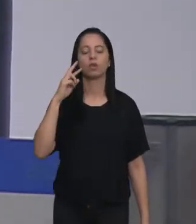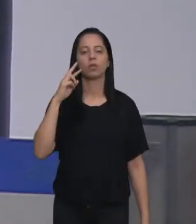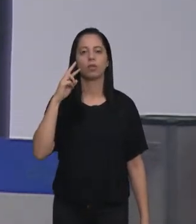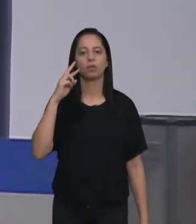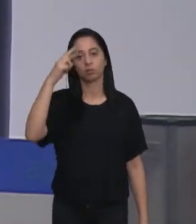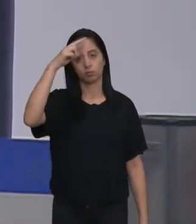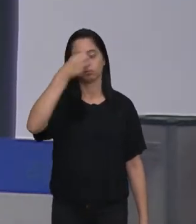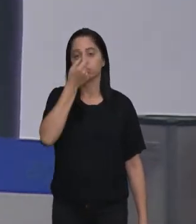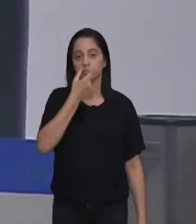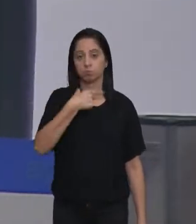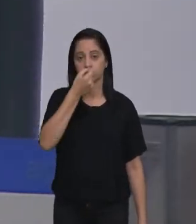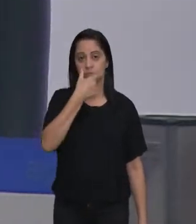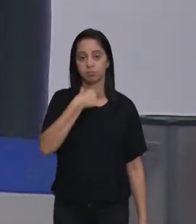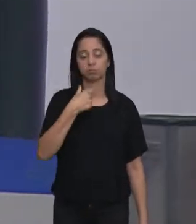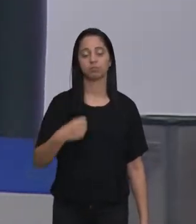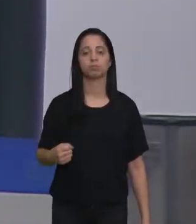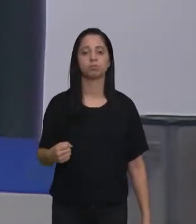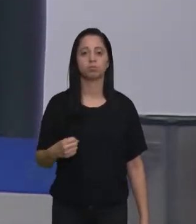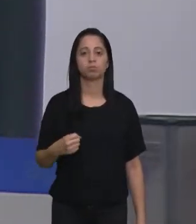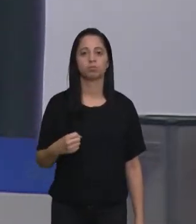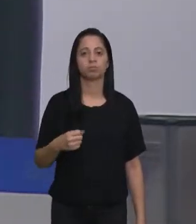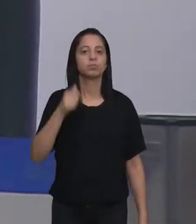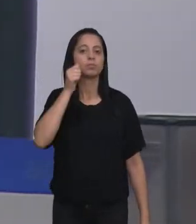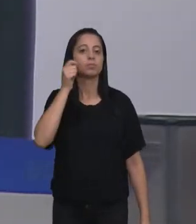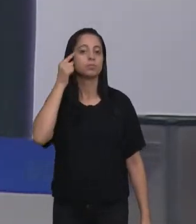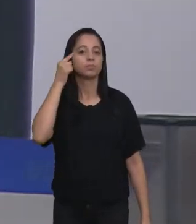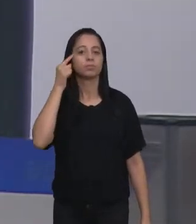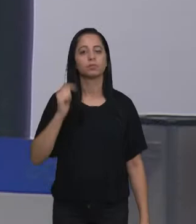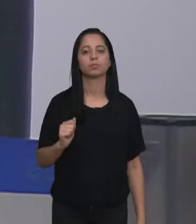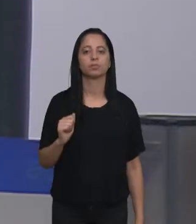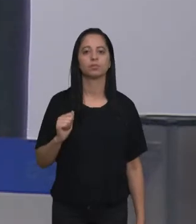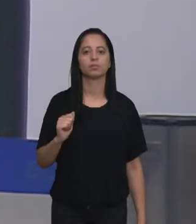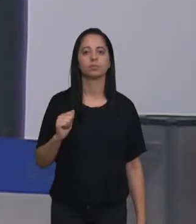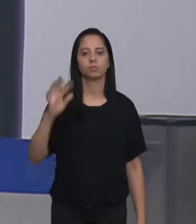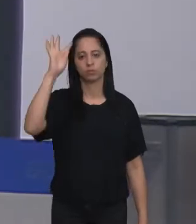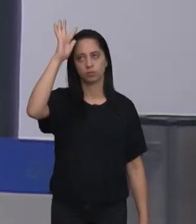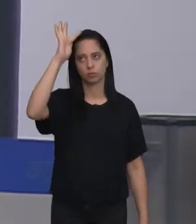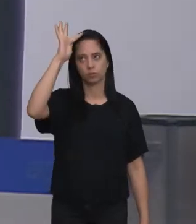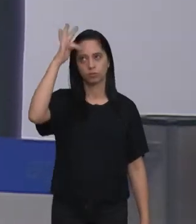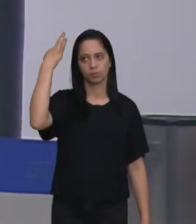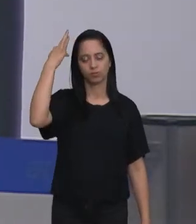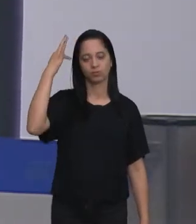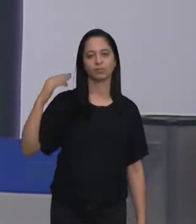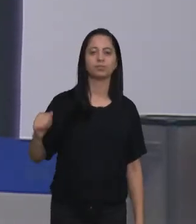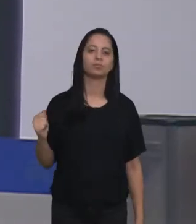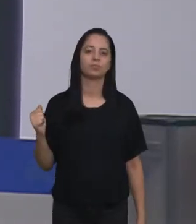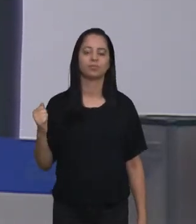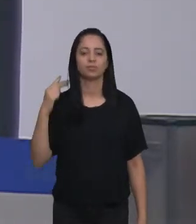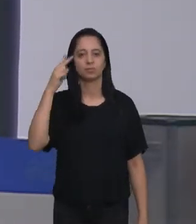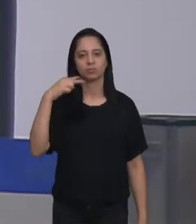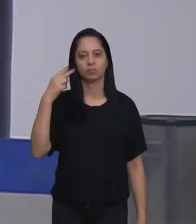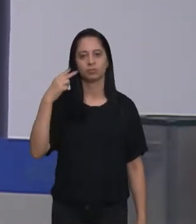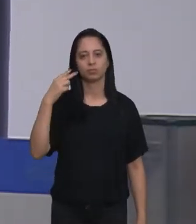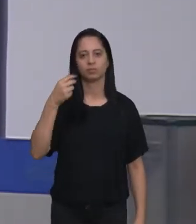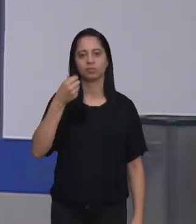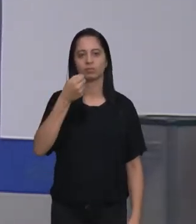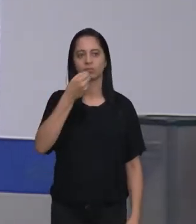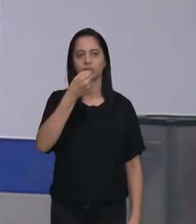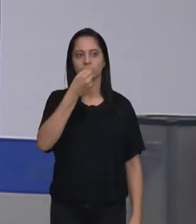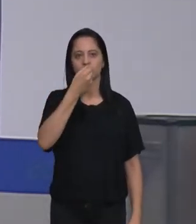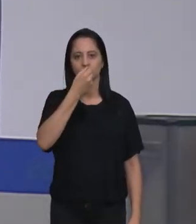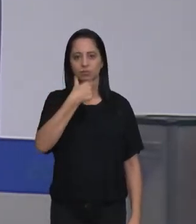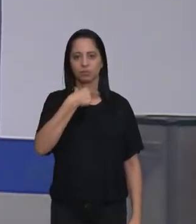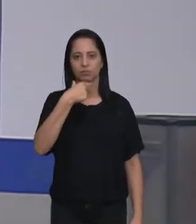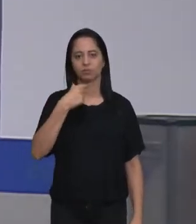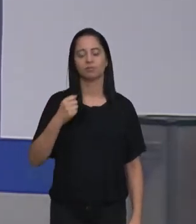Roberto Chagas, vereadora Amélia Naomi, vereador Fernando Petiti, vereador Roberto Deleven,